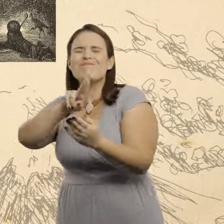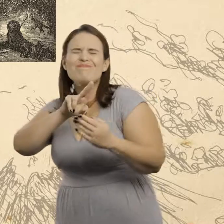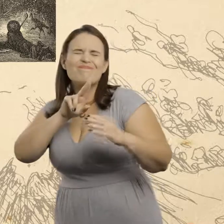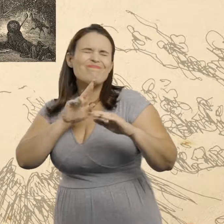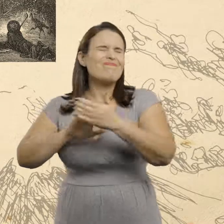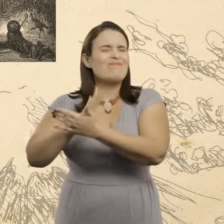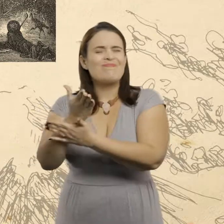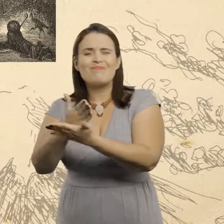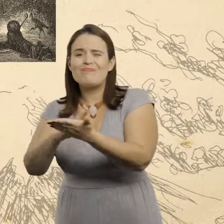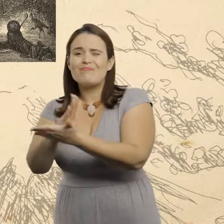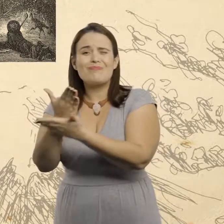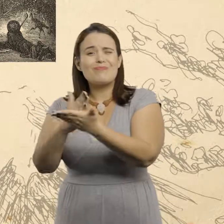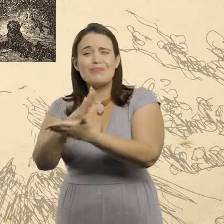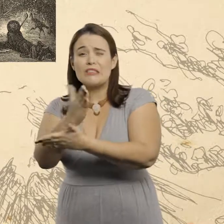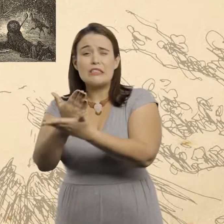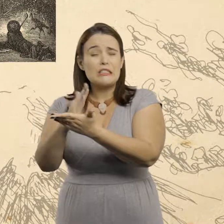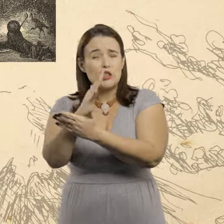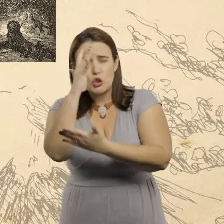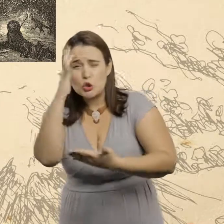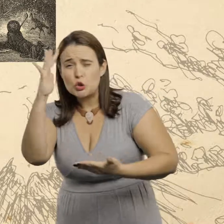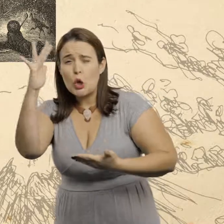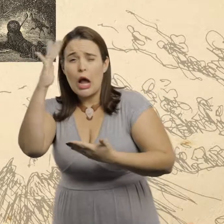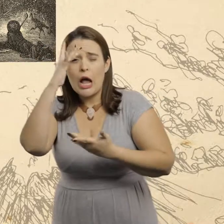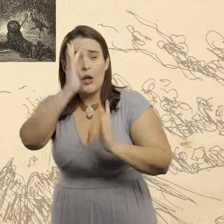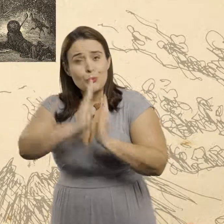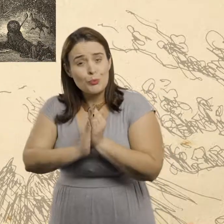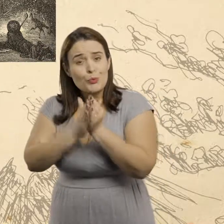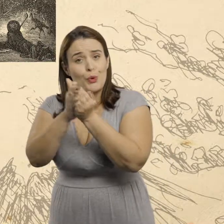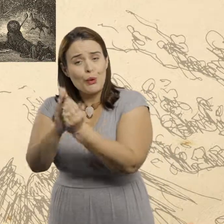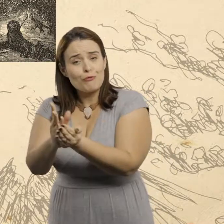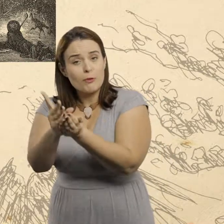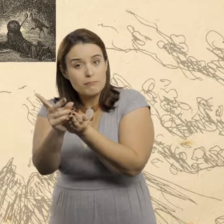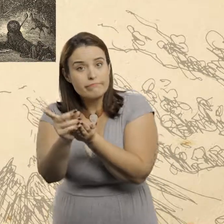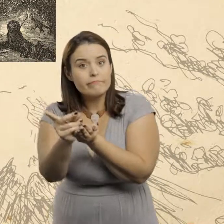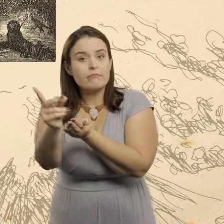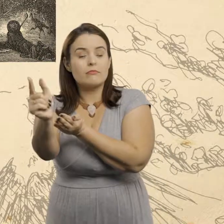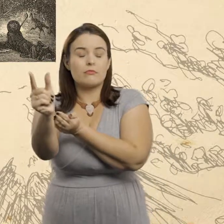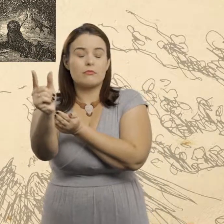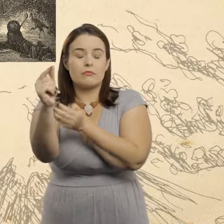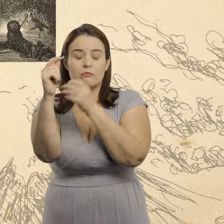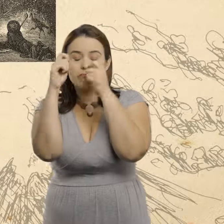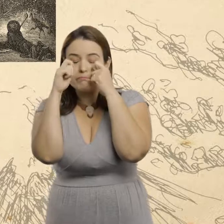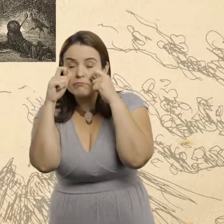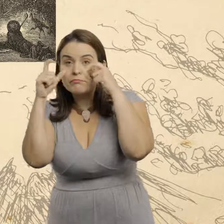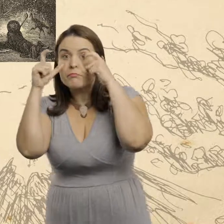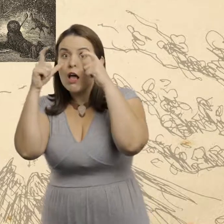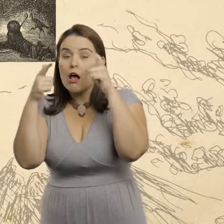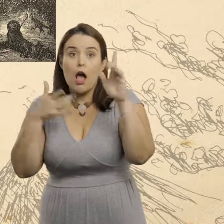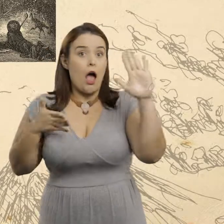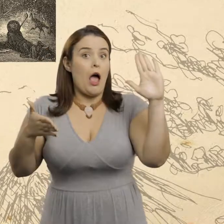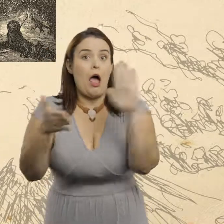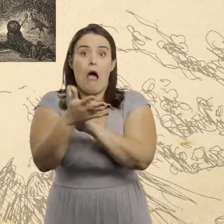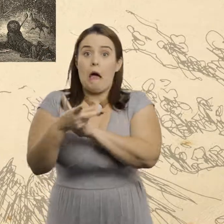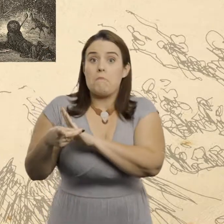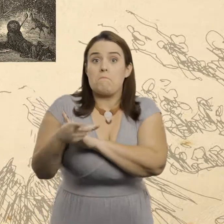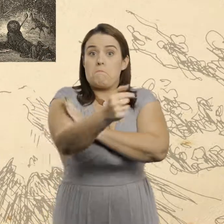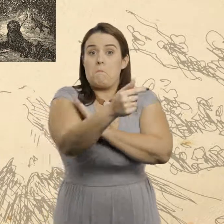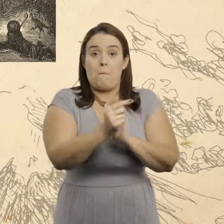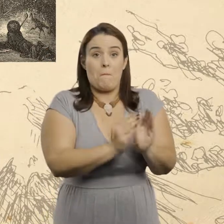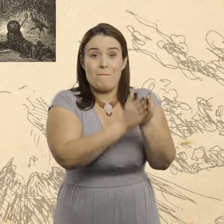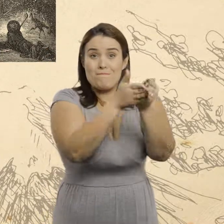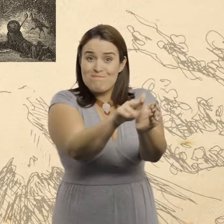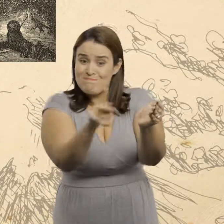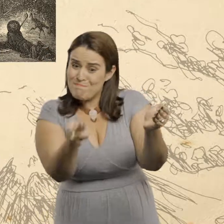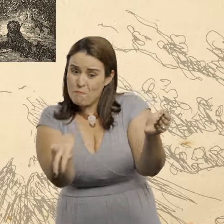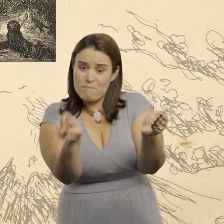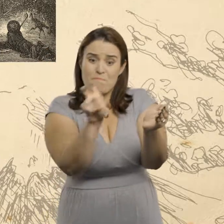cama. Passepartout não dormiu direito, porque ficou sonhando com o navio que ia partir. Passepartout acordou e